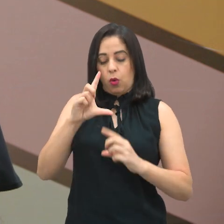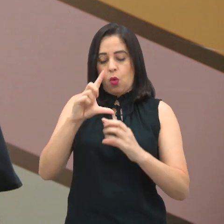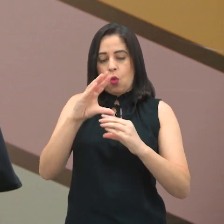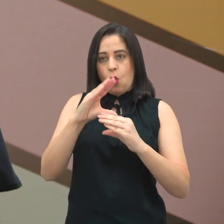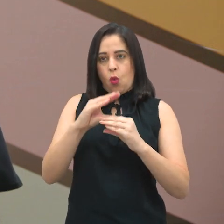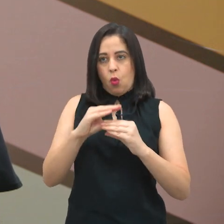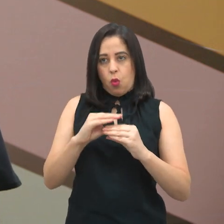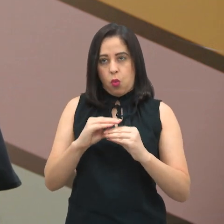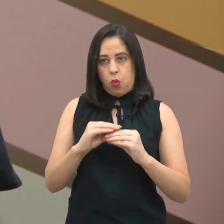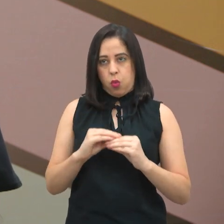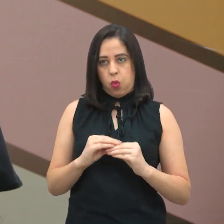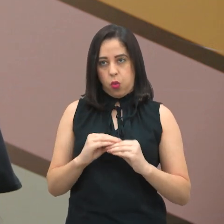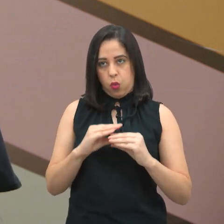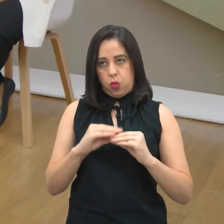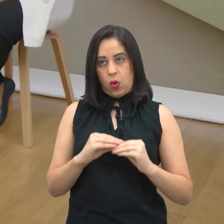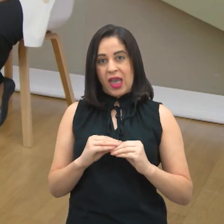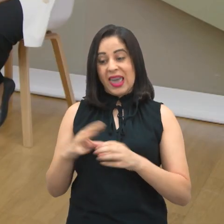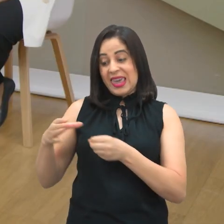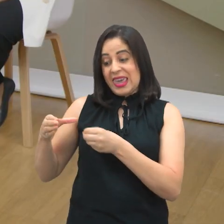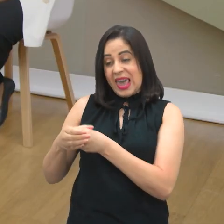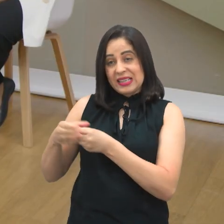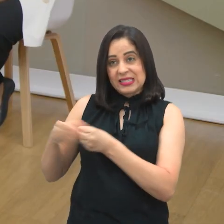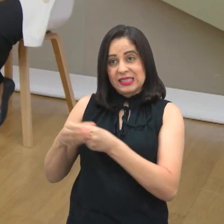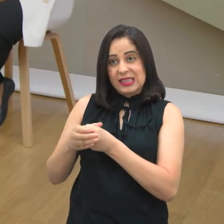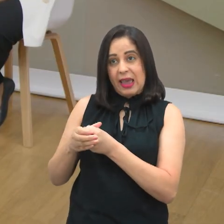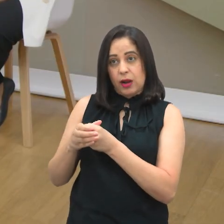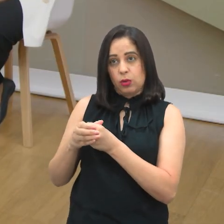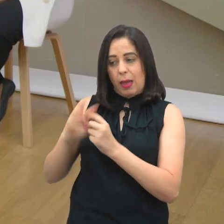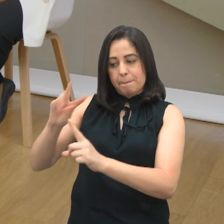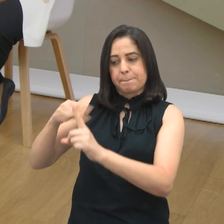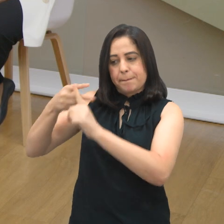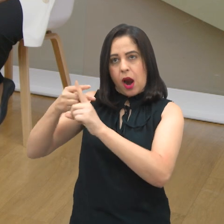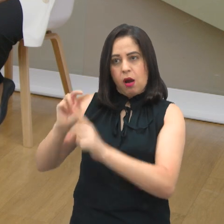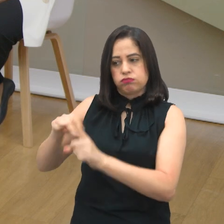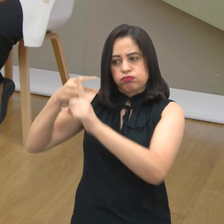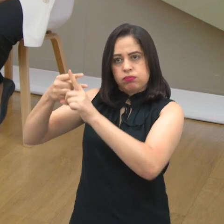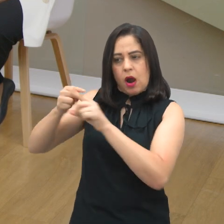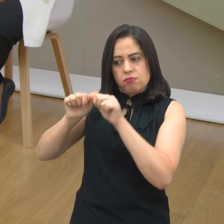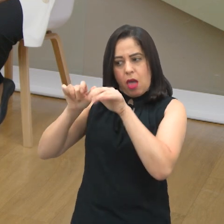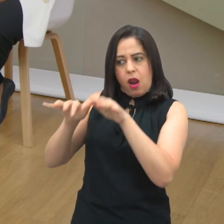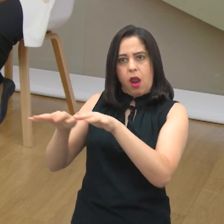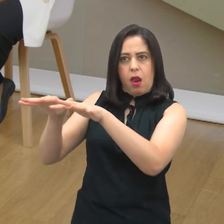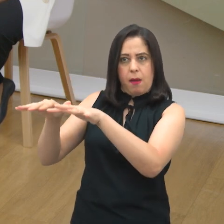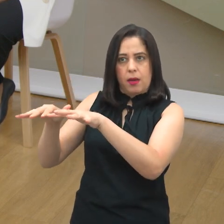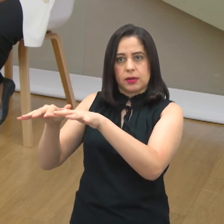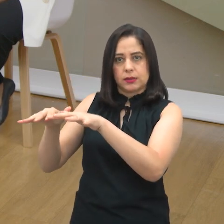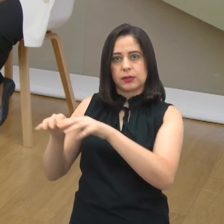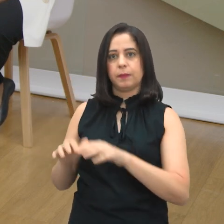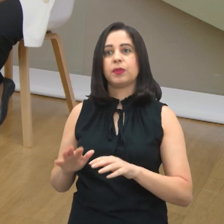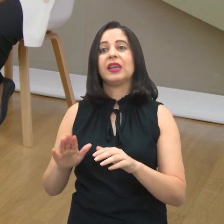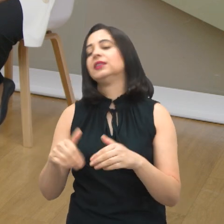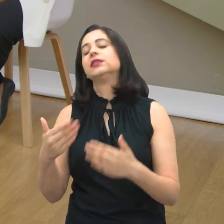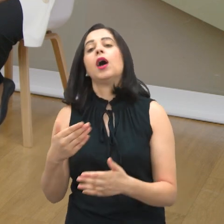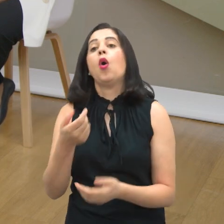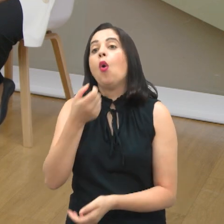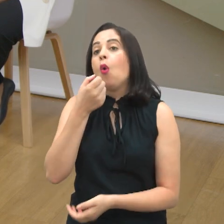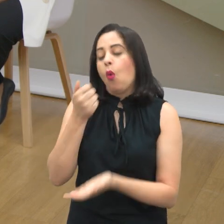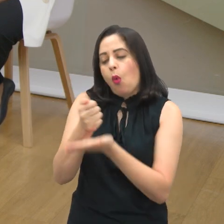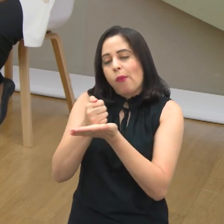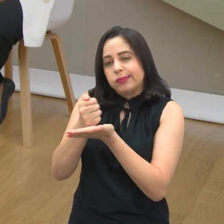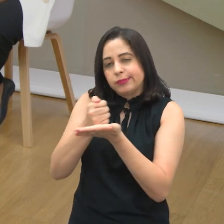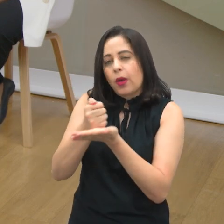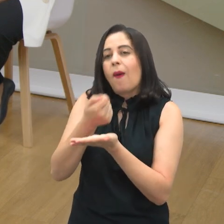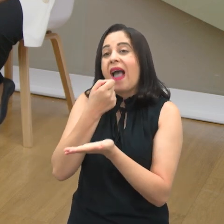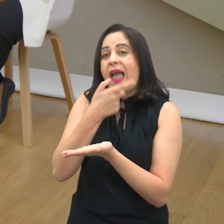células que são importantes na defesa do organismo contra infecções, né? Então, esses medicamentos, eles começaram